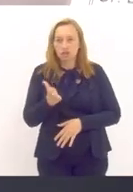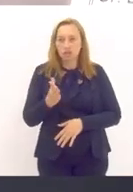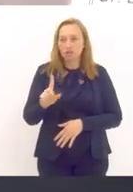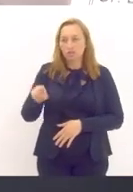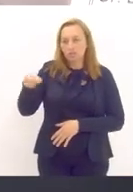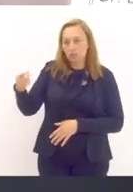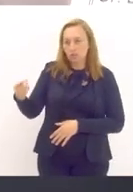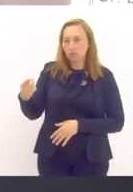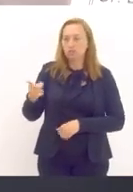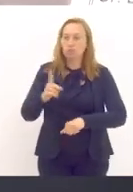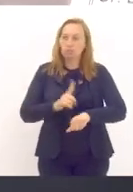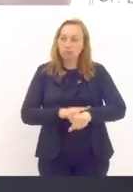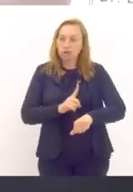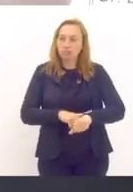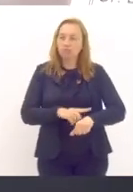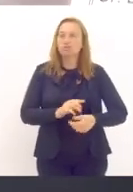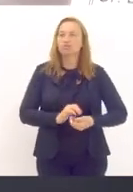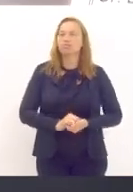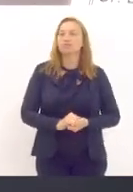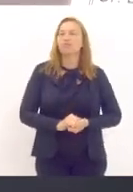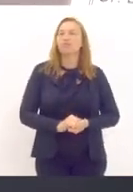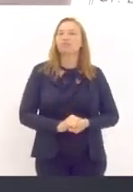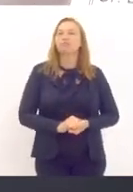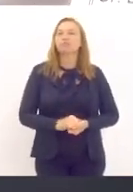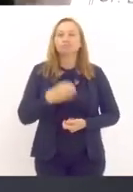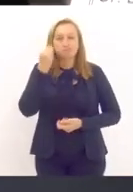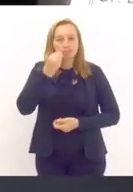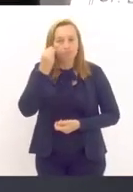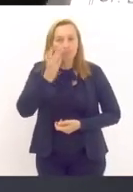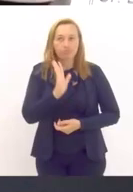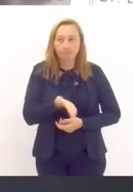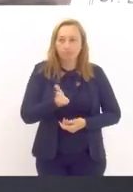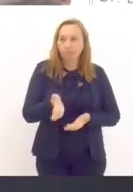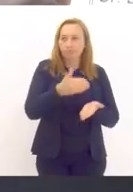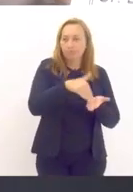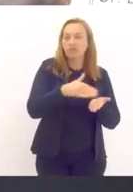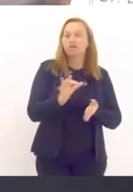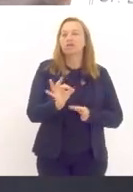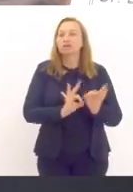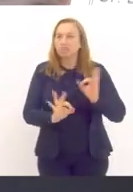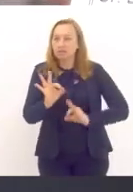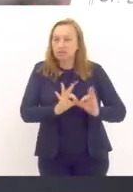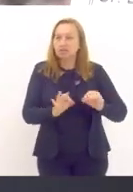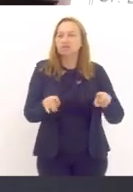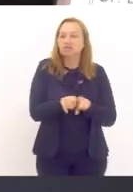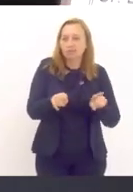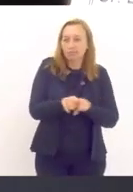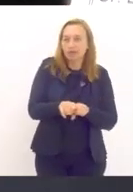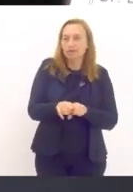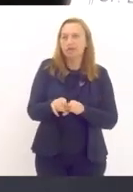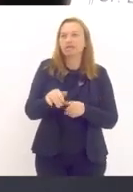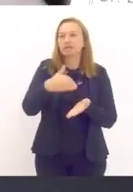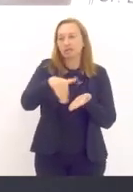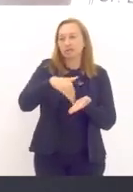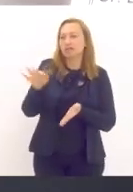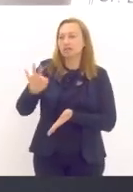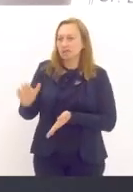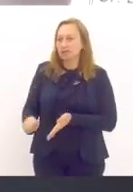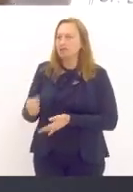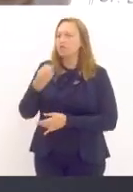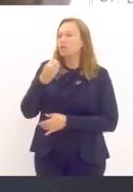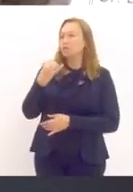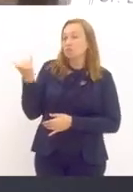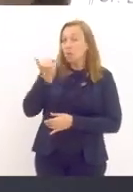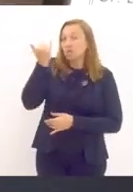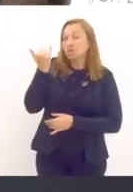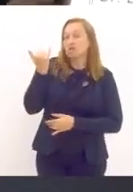lado do balcão, né, tanto no planejamento quanto na Fazenda, né, então vai ser uma pessoa muito